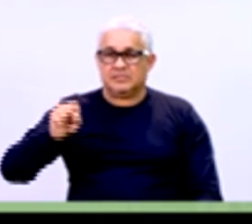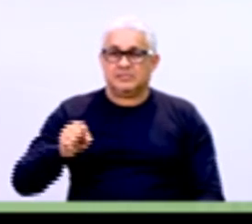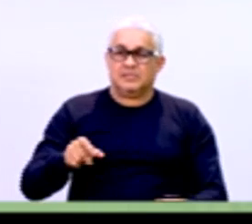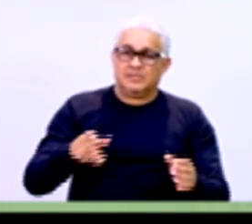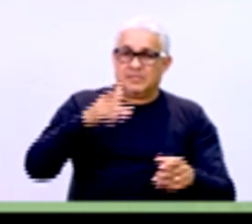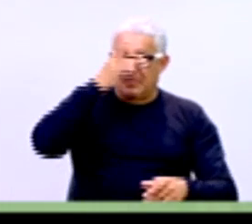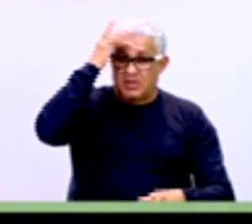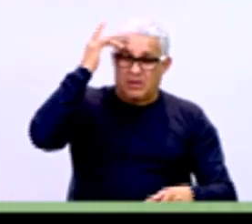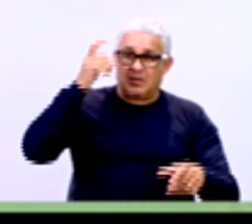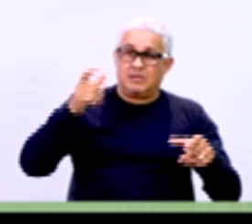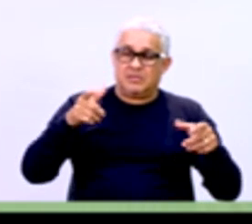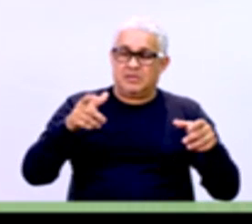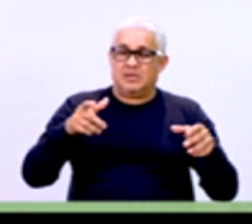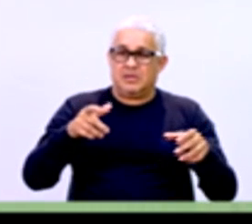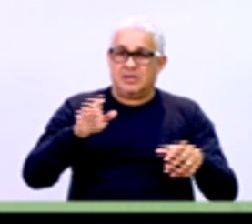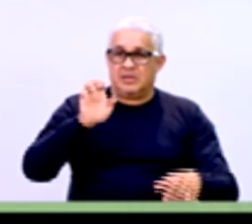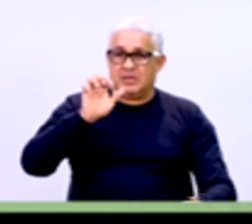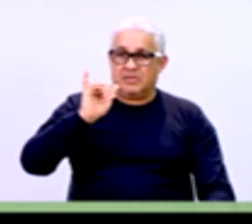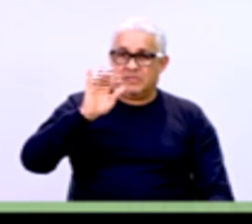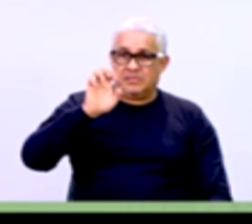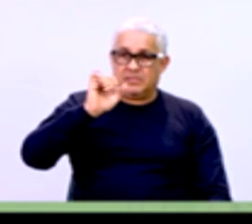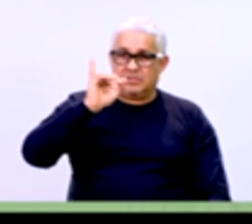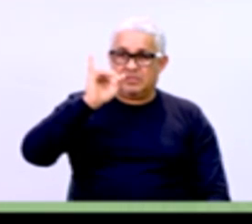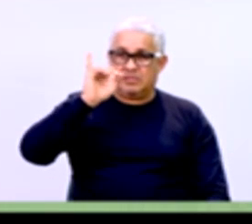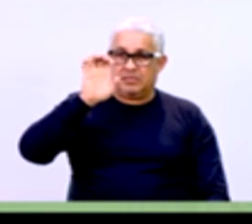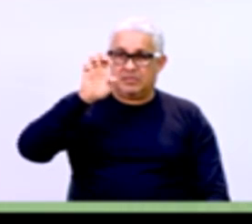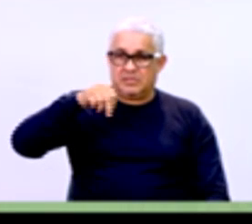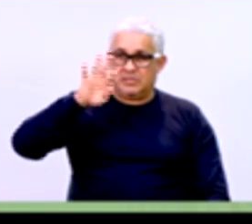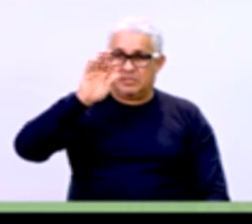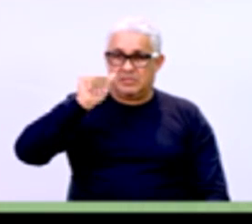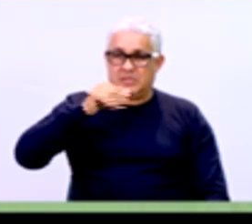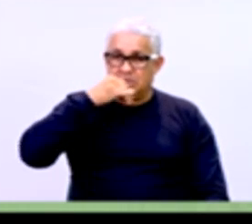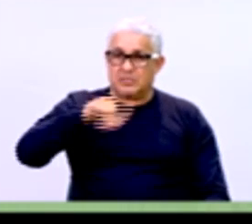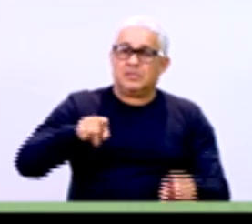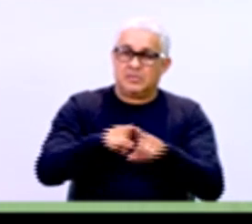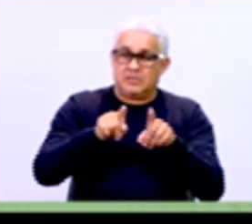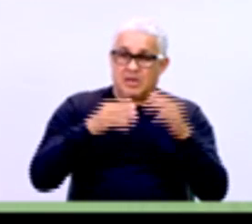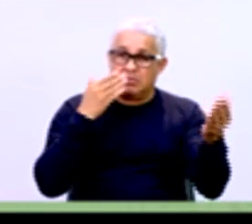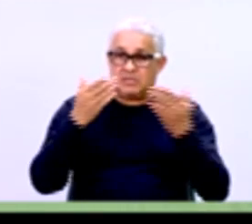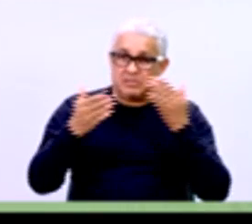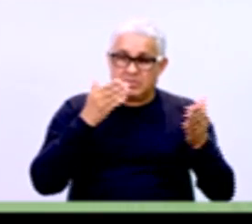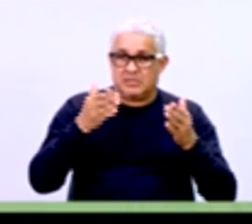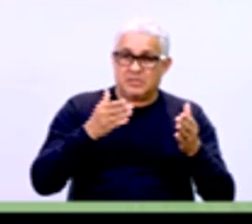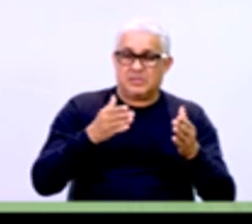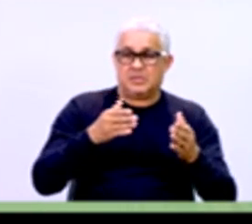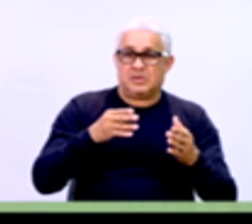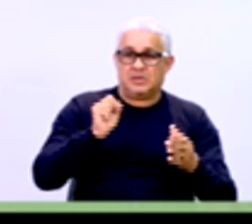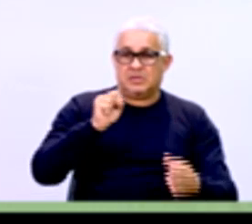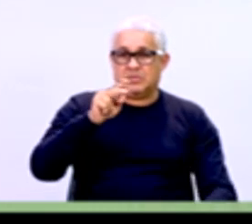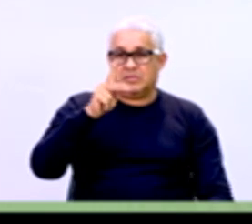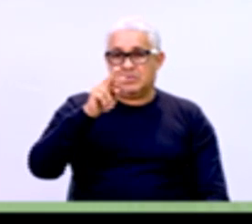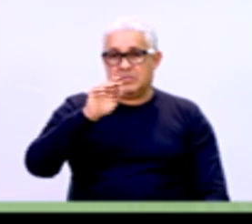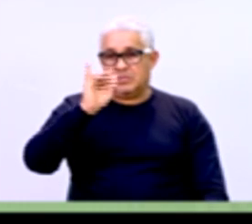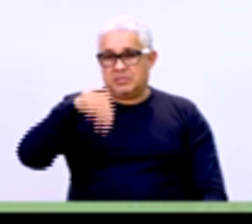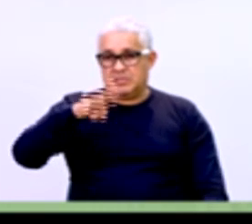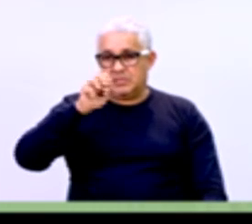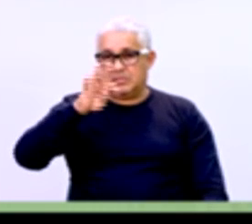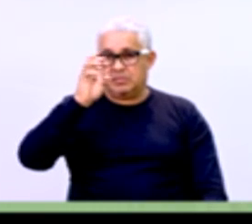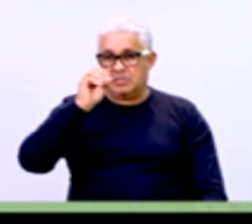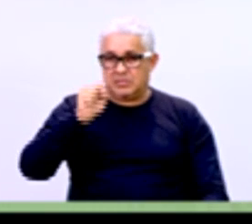Verde? Eficiência energética, avaliar o impacto da cadeia de suprimentos, o uso e reuso de recursos